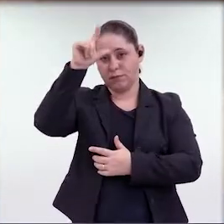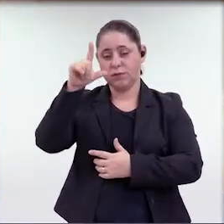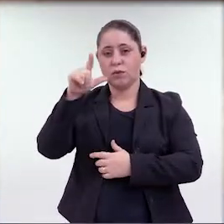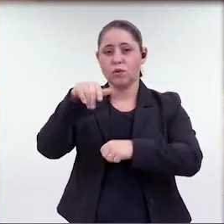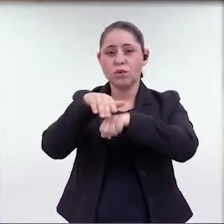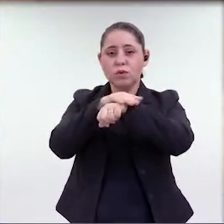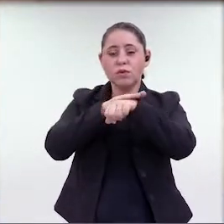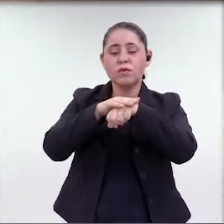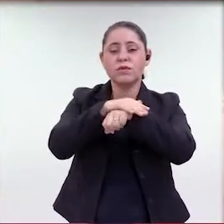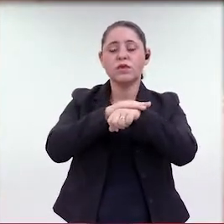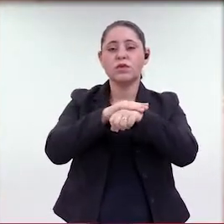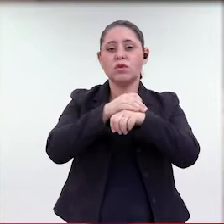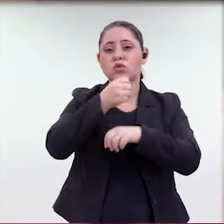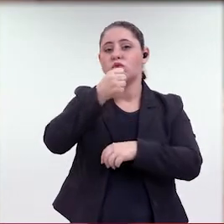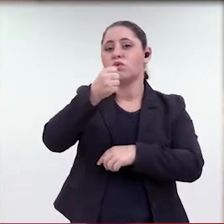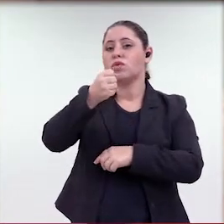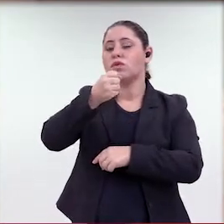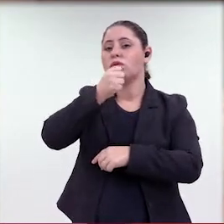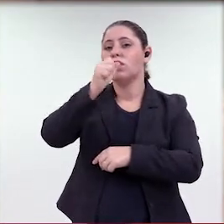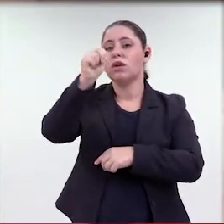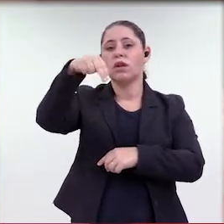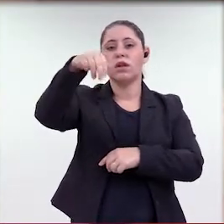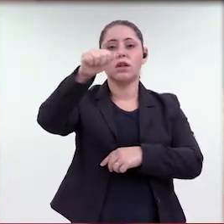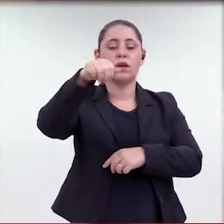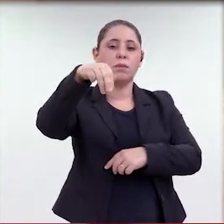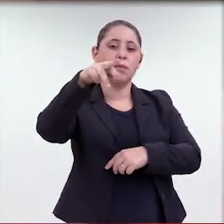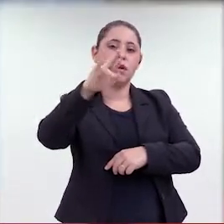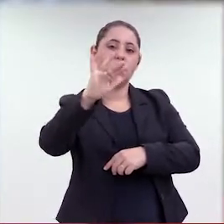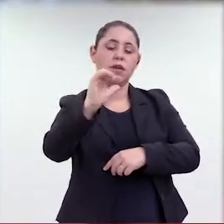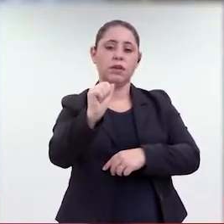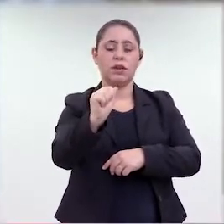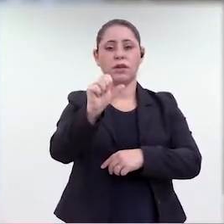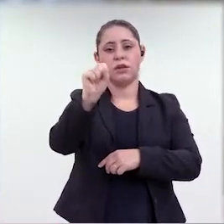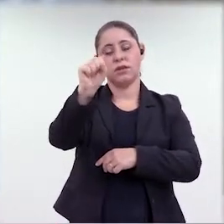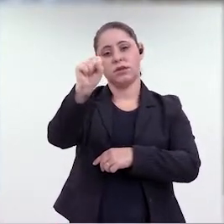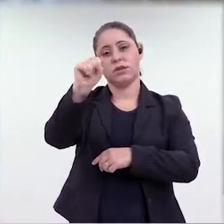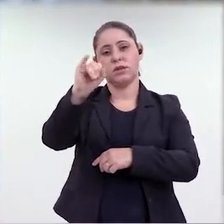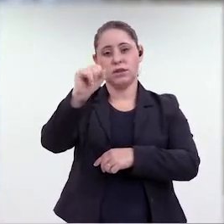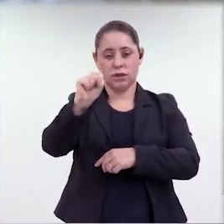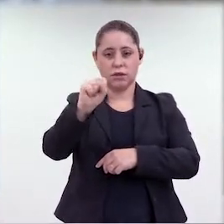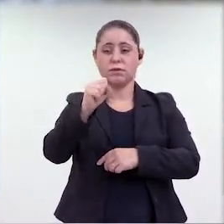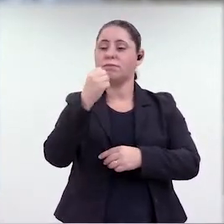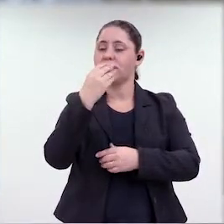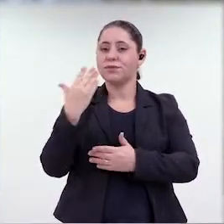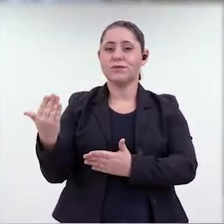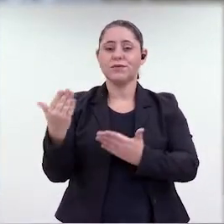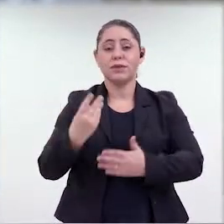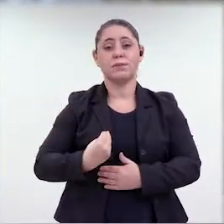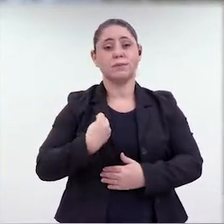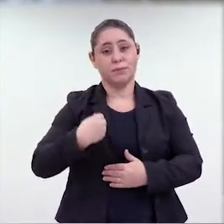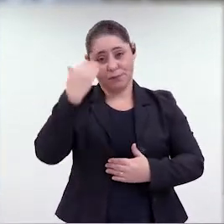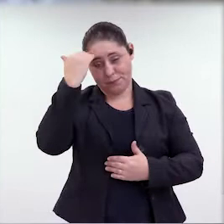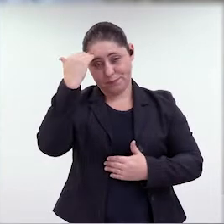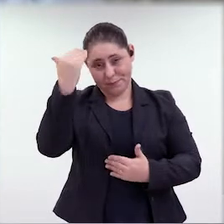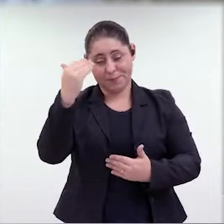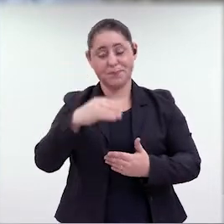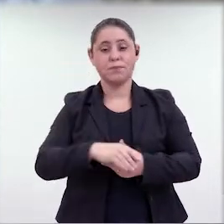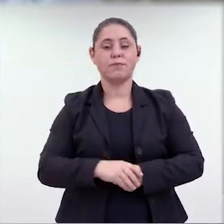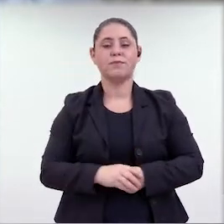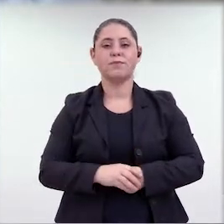Mato Grosso do Sul. A gente vai conversar com a jornalista Ana Maria Assis. Seja muito bem-vinda, obrigada pela